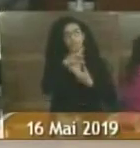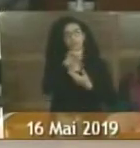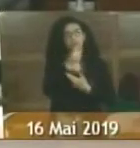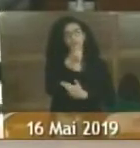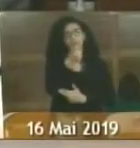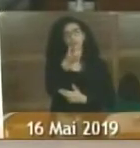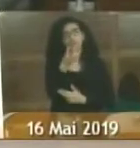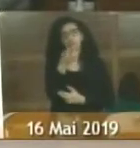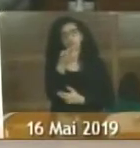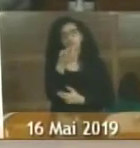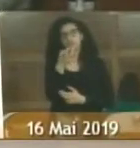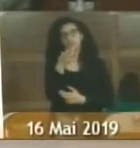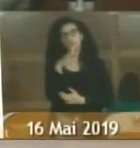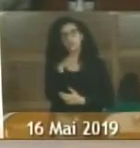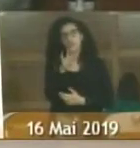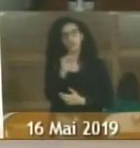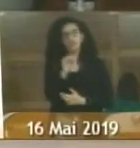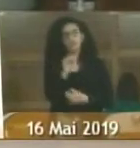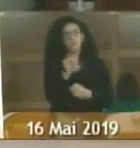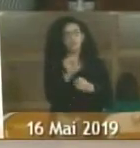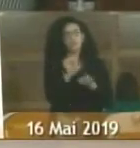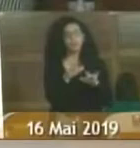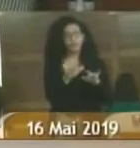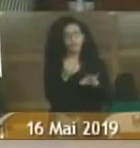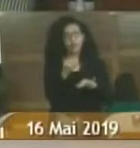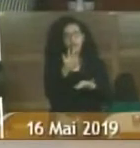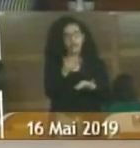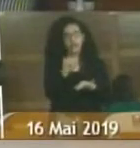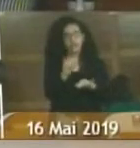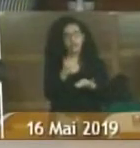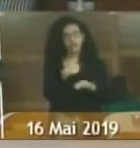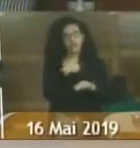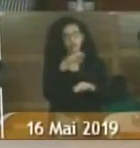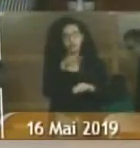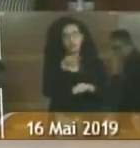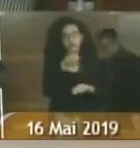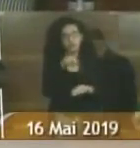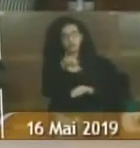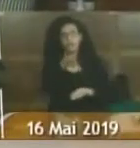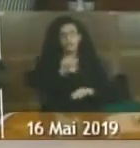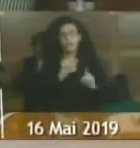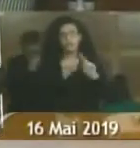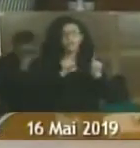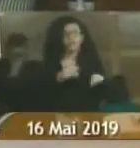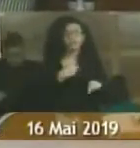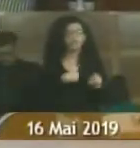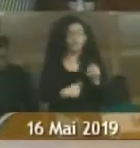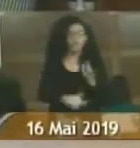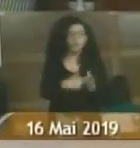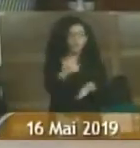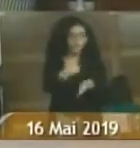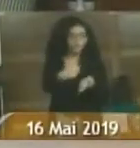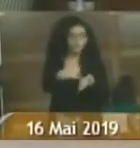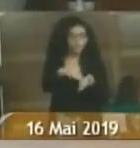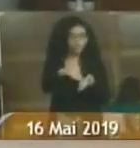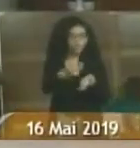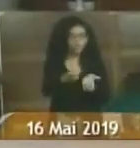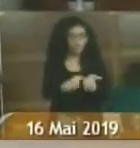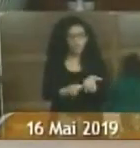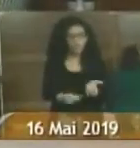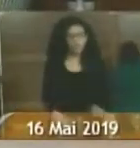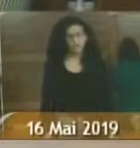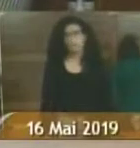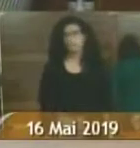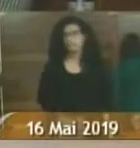9 horas. Para constar, foi lavrada essa ata que eu, Mônica Nóbrega dos Santos, agente administrativo, lotado